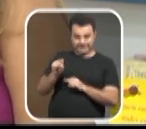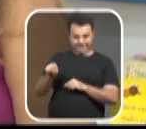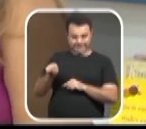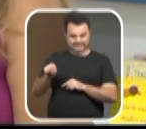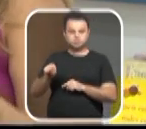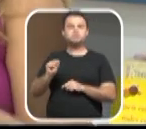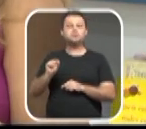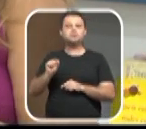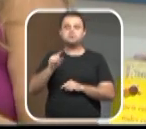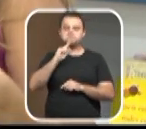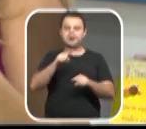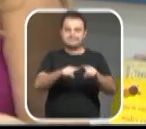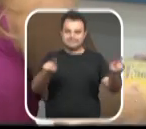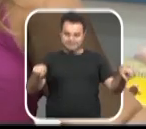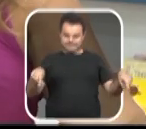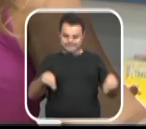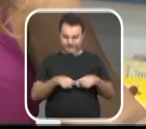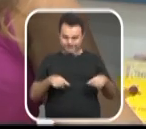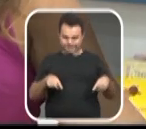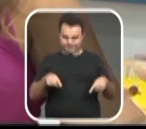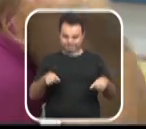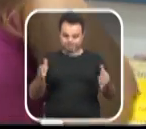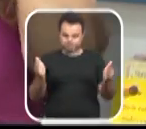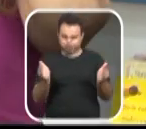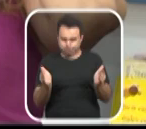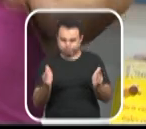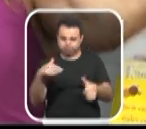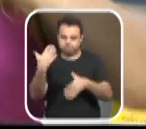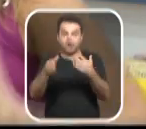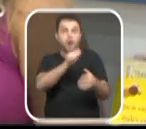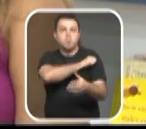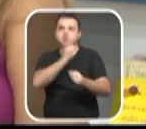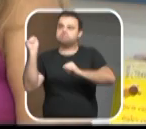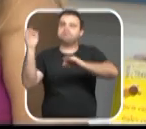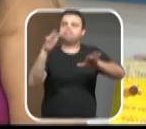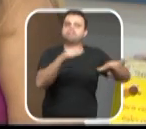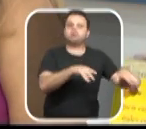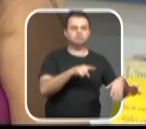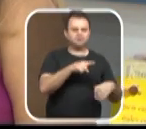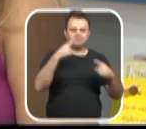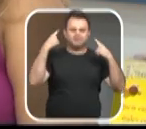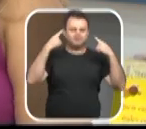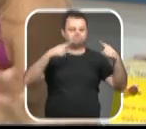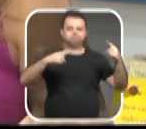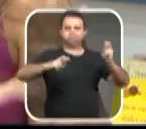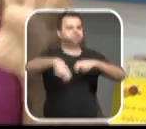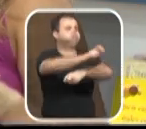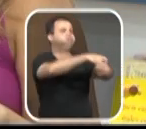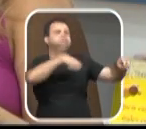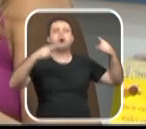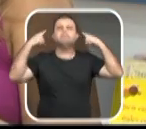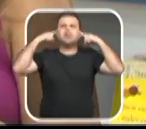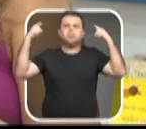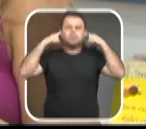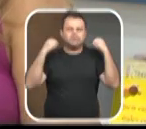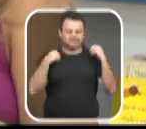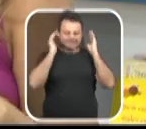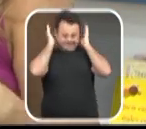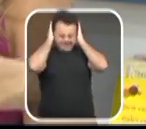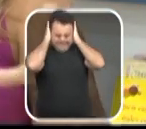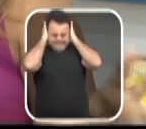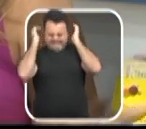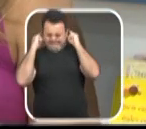porque a sala era pequena e de repente ela ficou numerosa, e ele tinha muita dificuldade com barulho, então qualquer barulho para ele incomodava, então